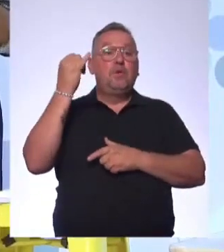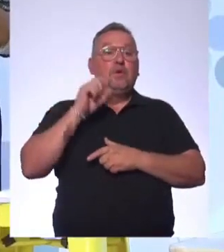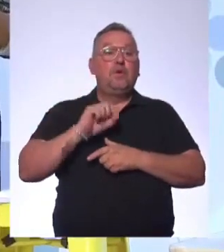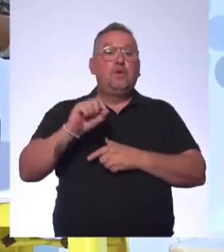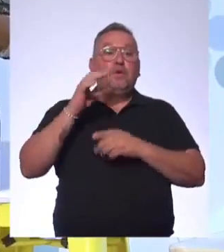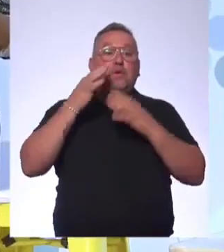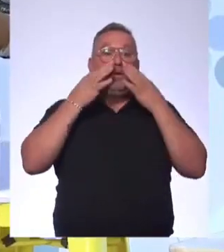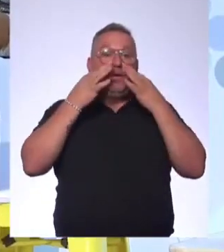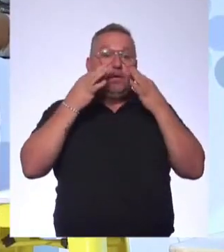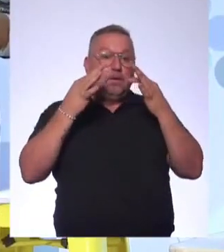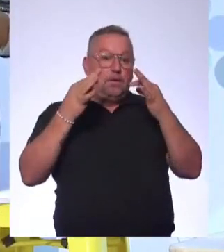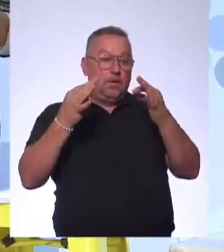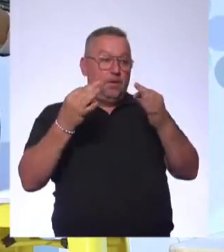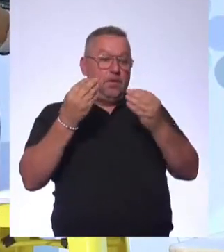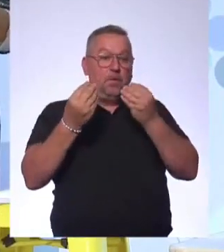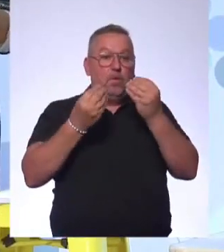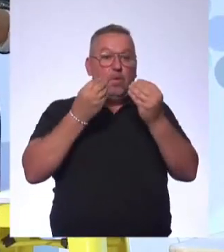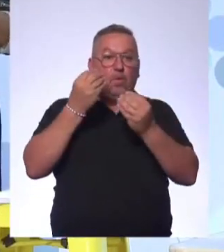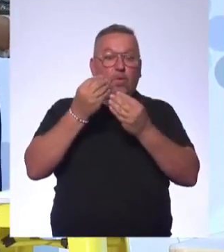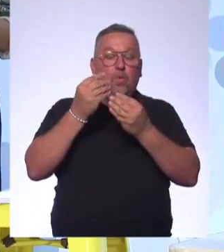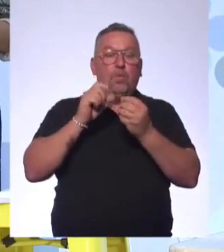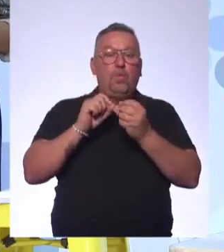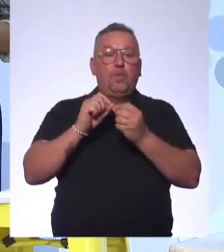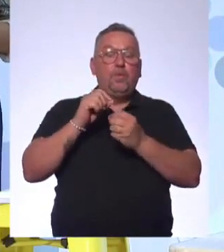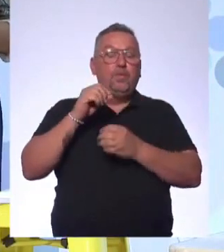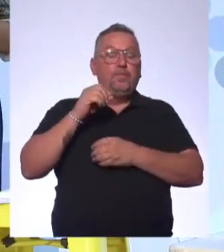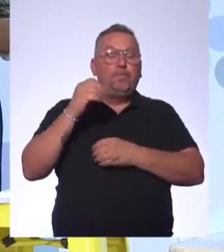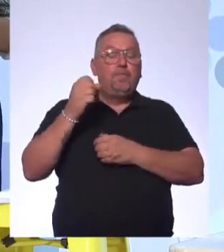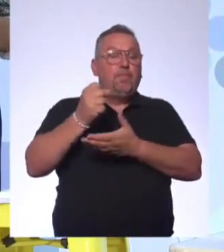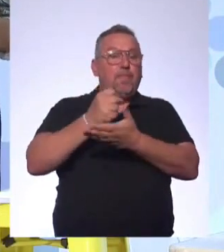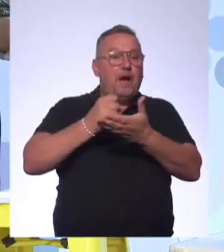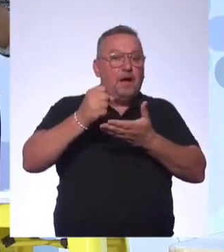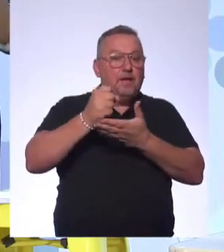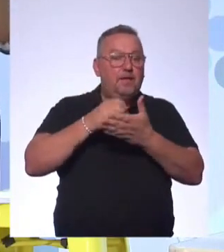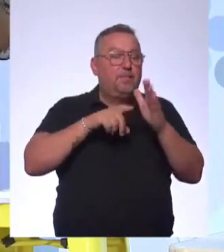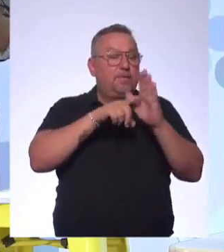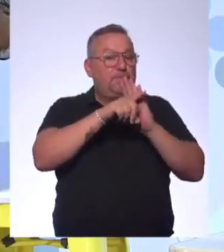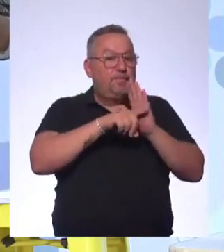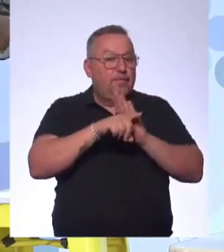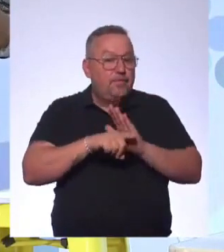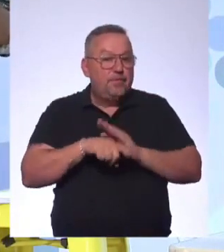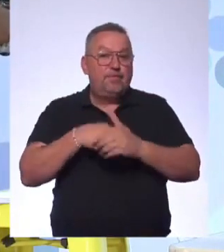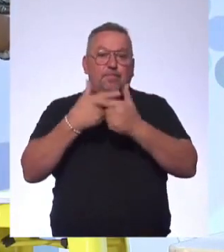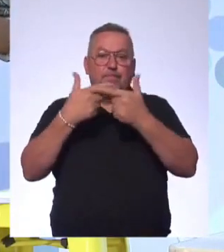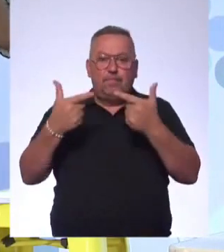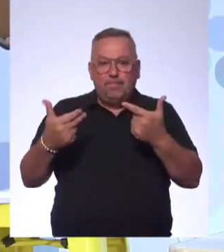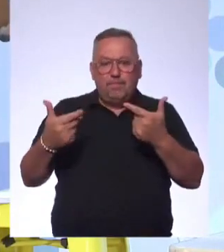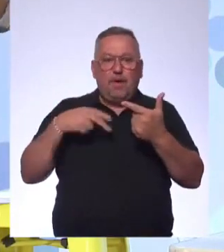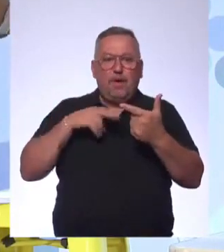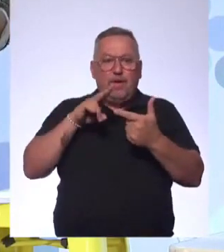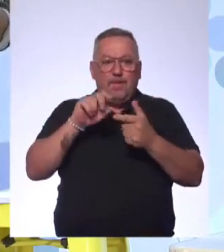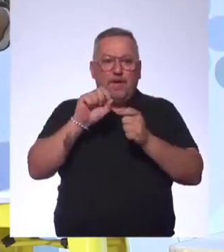da observação como um critério fundamental para investigarmos algum tipo de objeto que